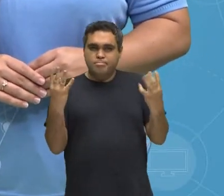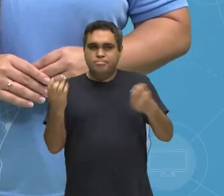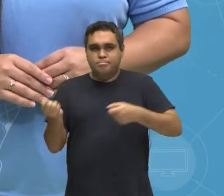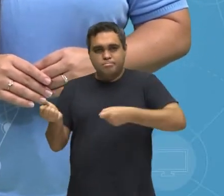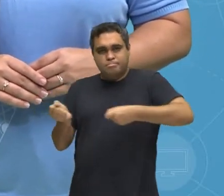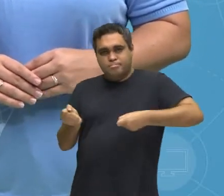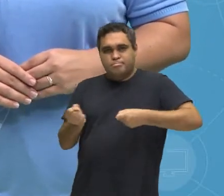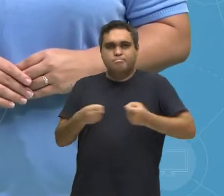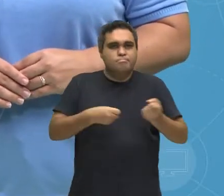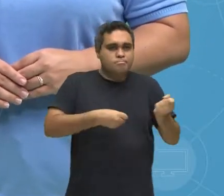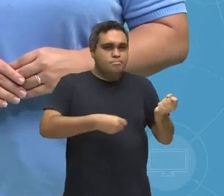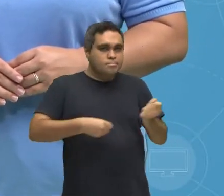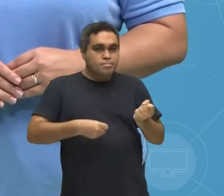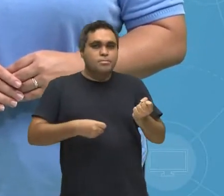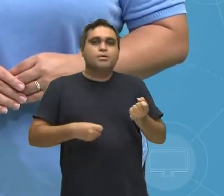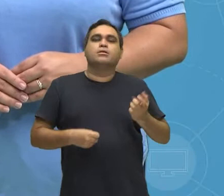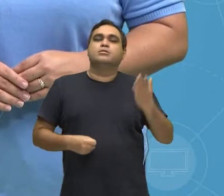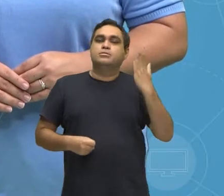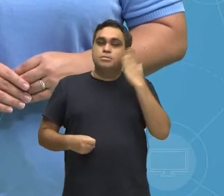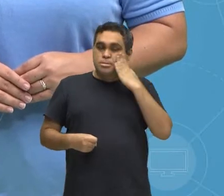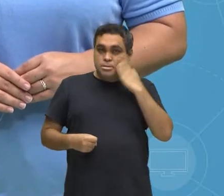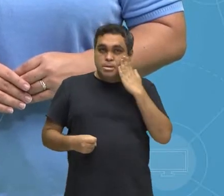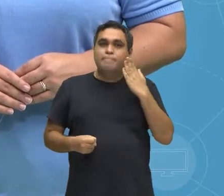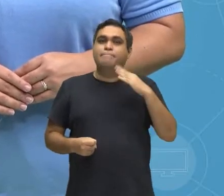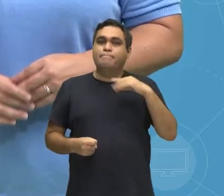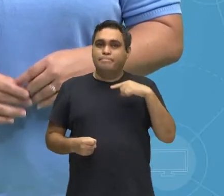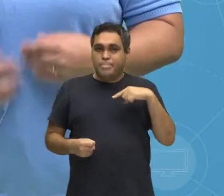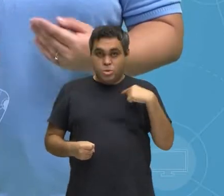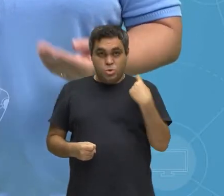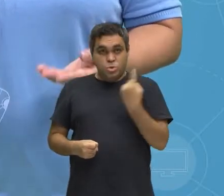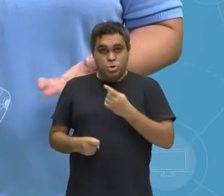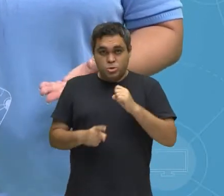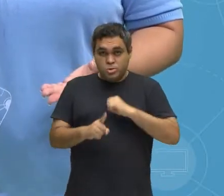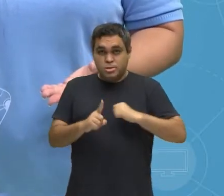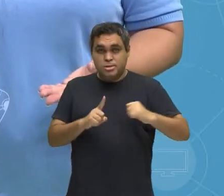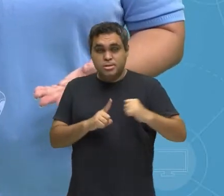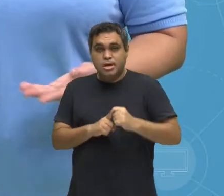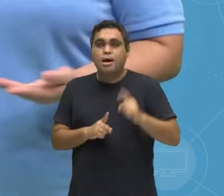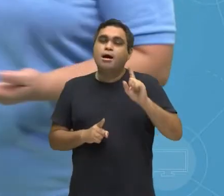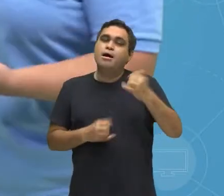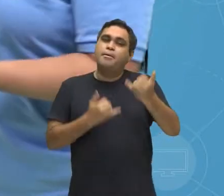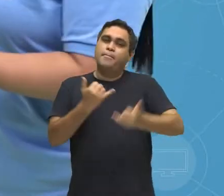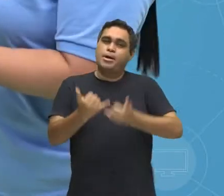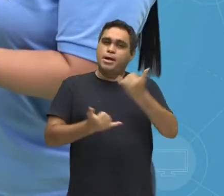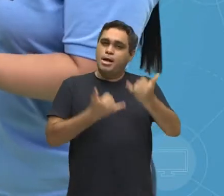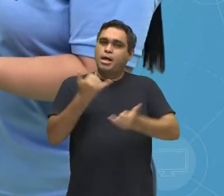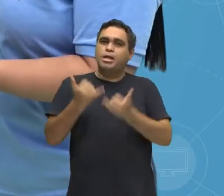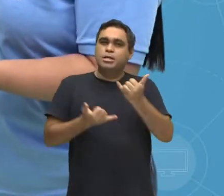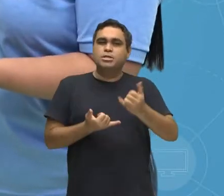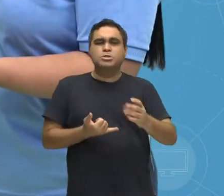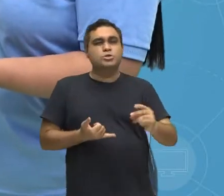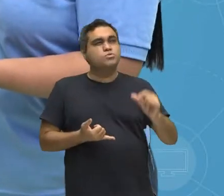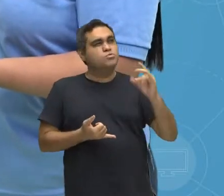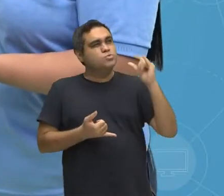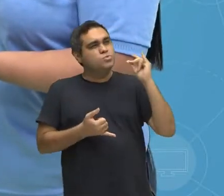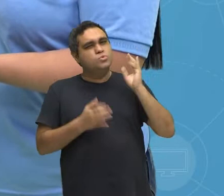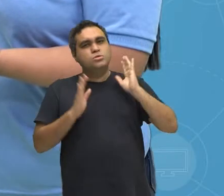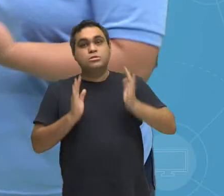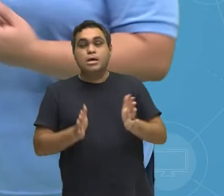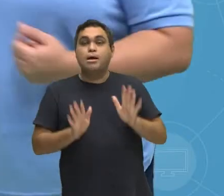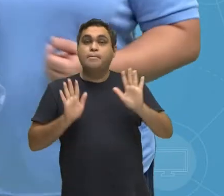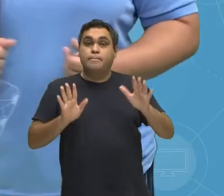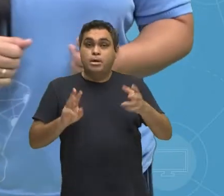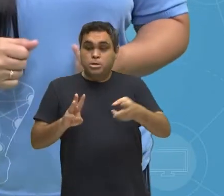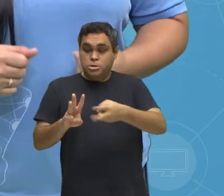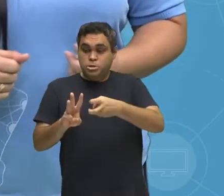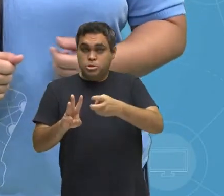guerra hoje virou o quê? Uma brincadeira tradicional. Mas vocês sabiam, né, que na cultura